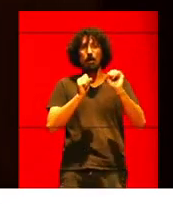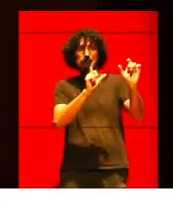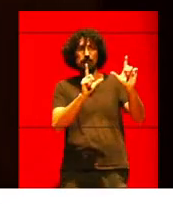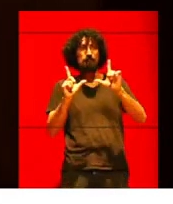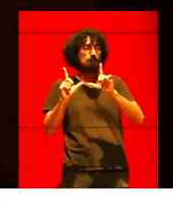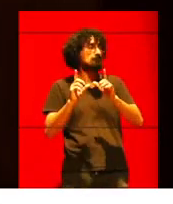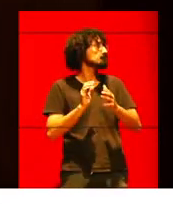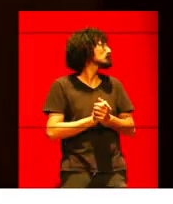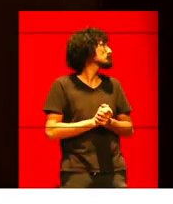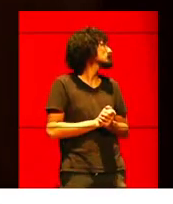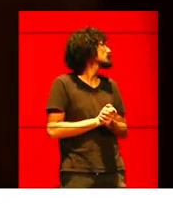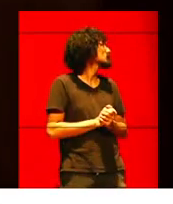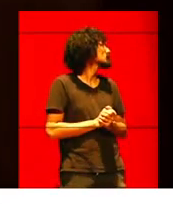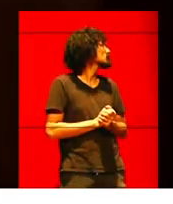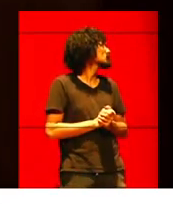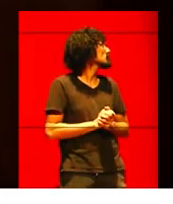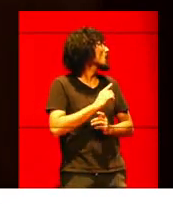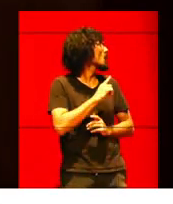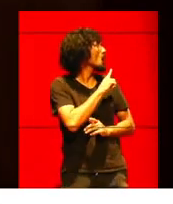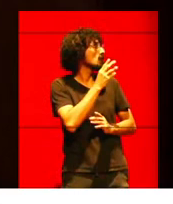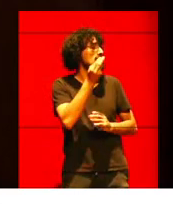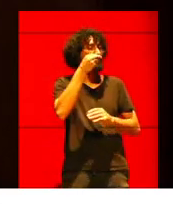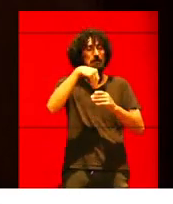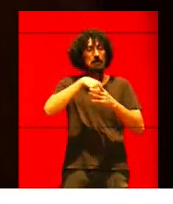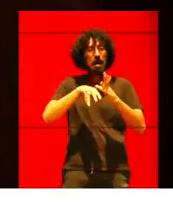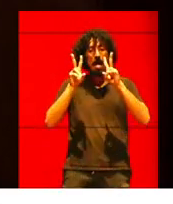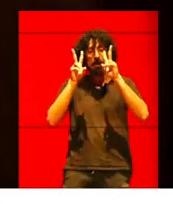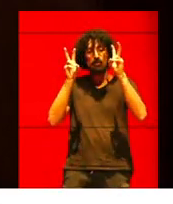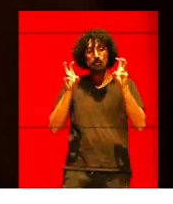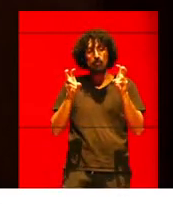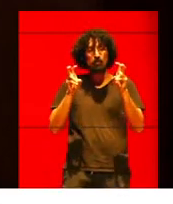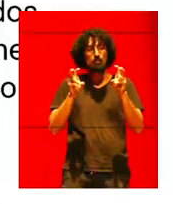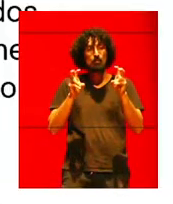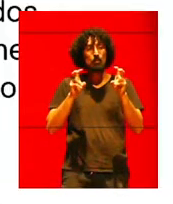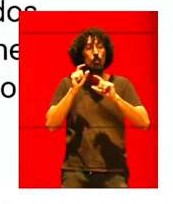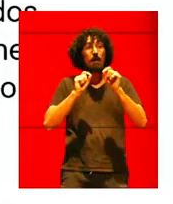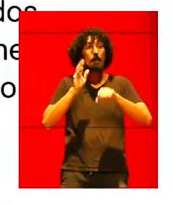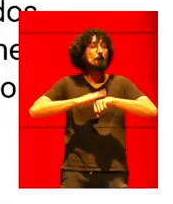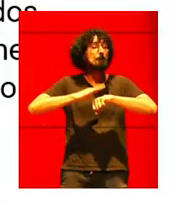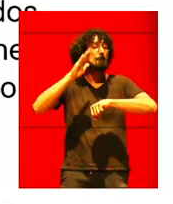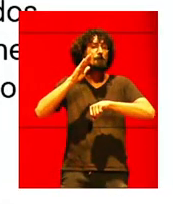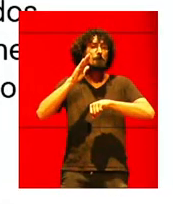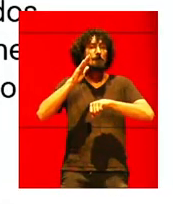aí. Dentro desses assuntos, os mais cobrados.